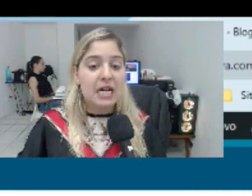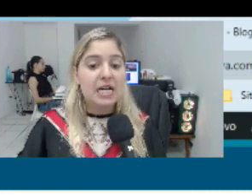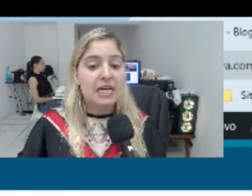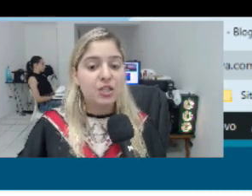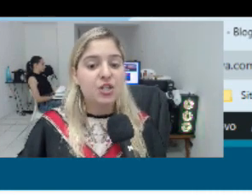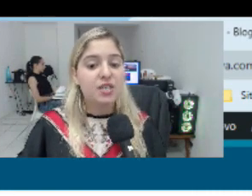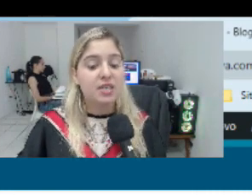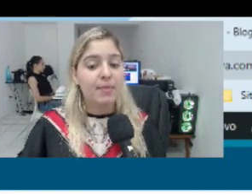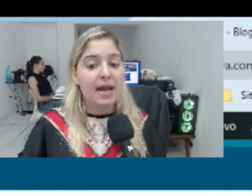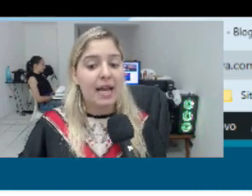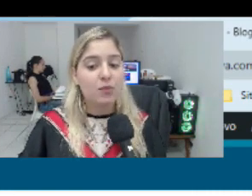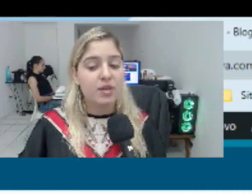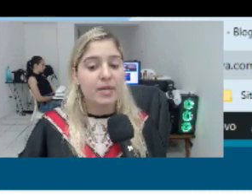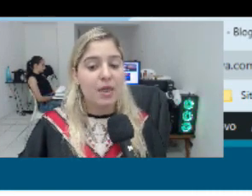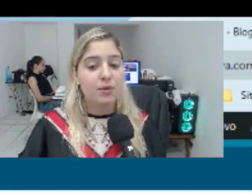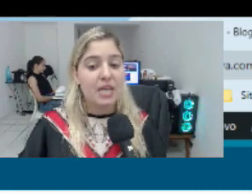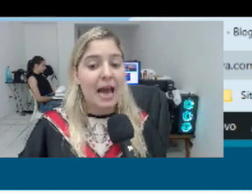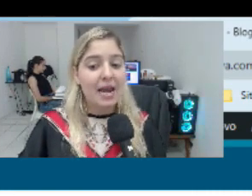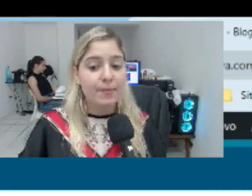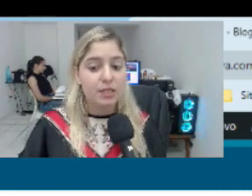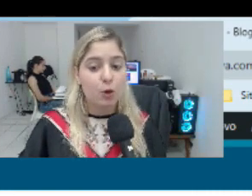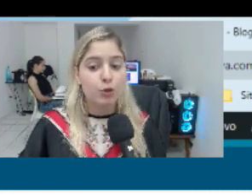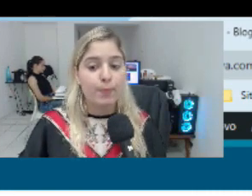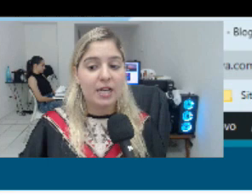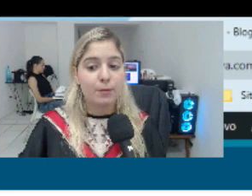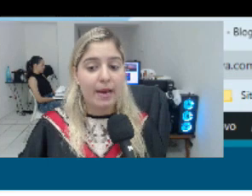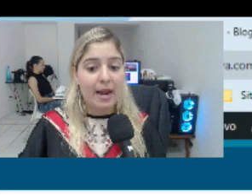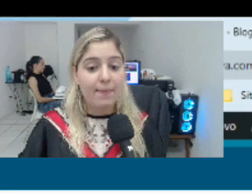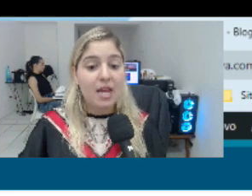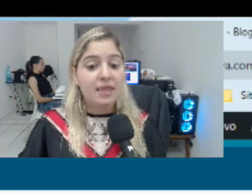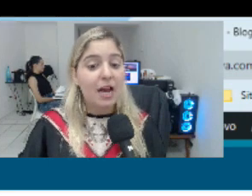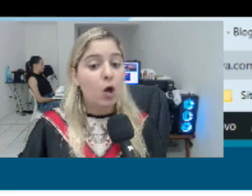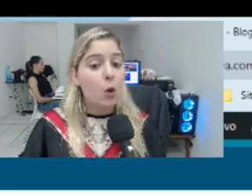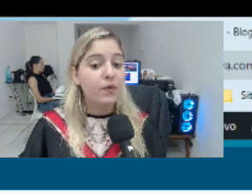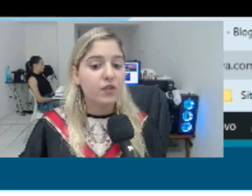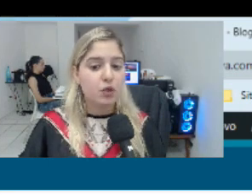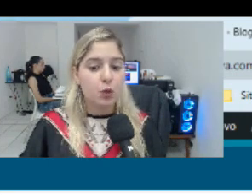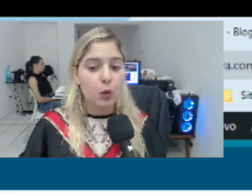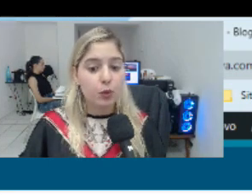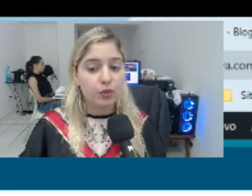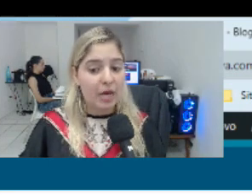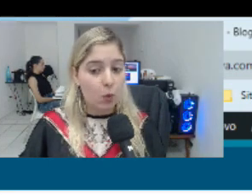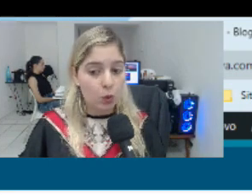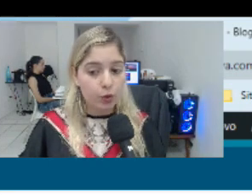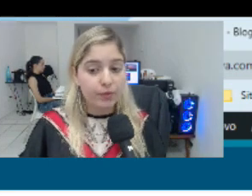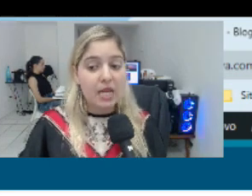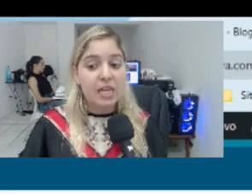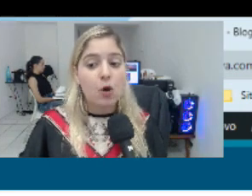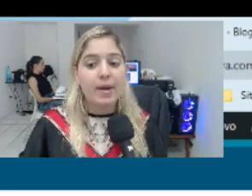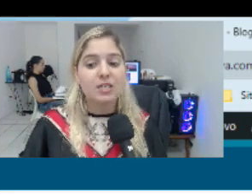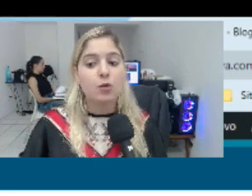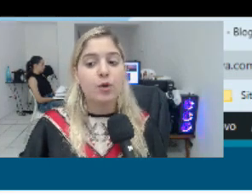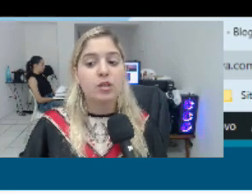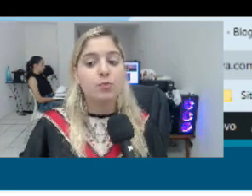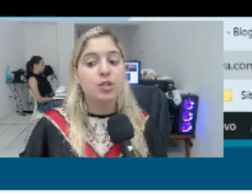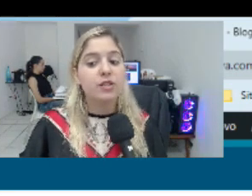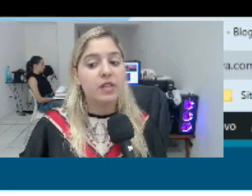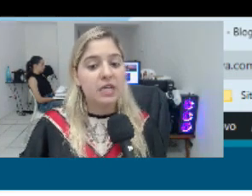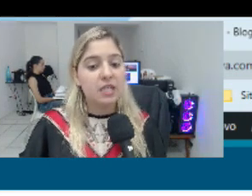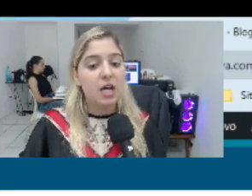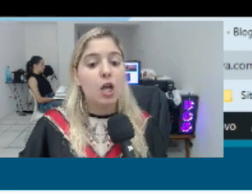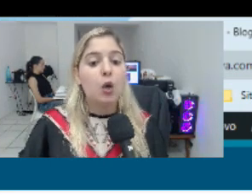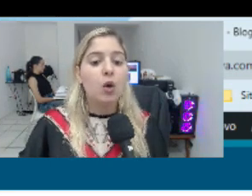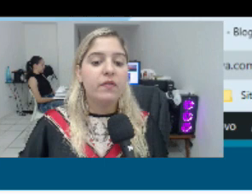internacional. Antes de desembarcar nos Emirados Árabes, onde participará da COP28 da ONU, que começa no próximo